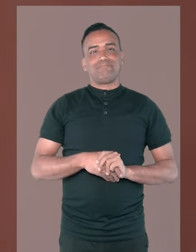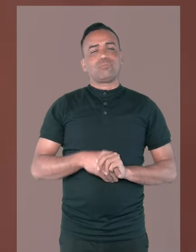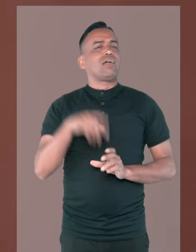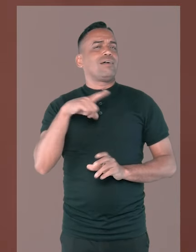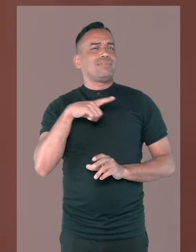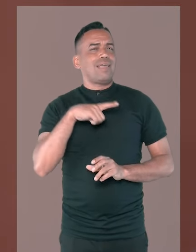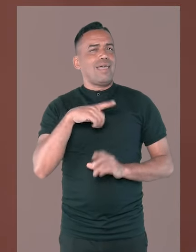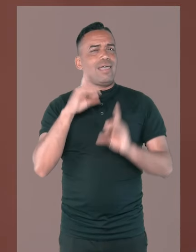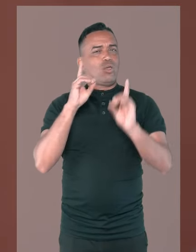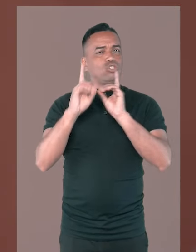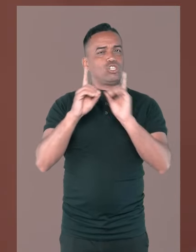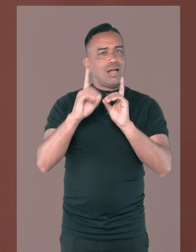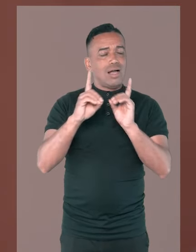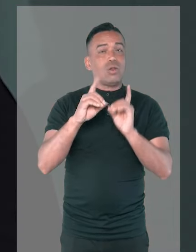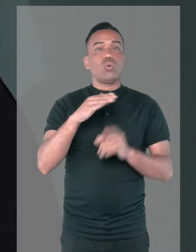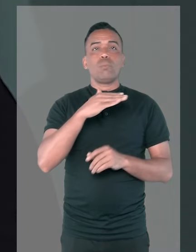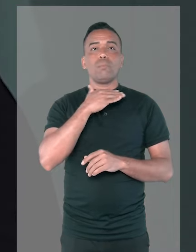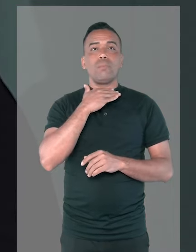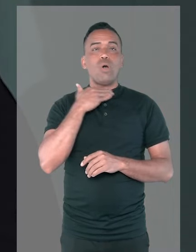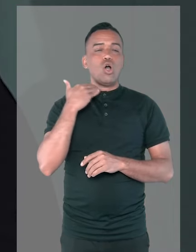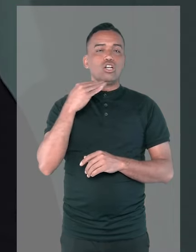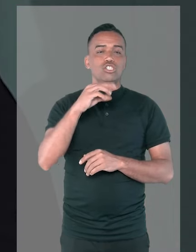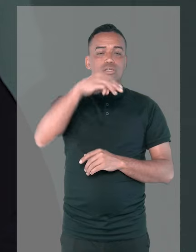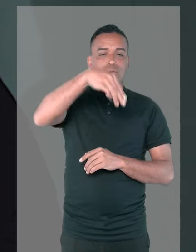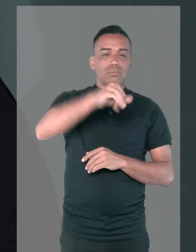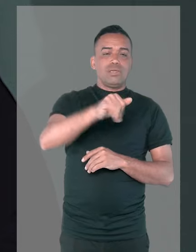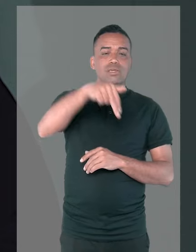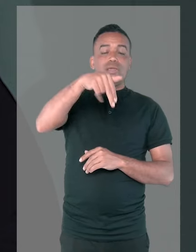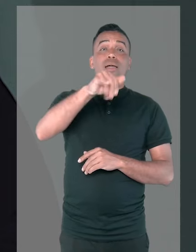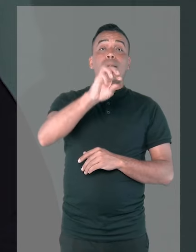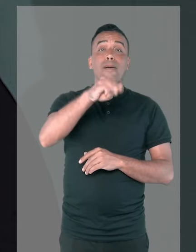um diálogo no A Morte e o Minotauro